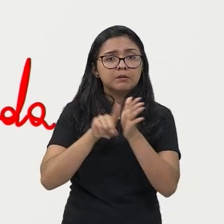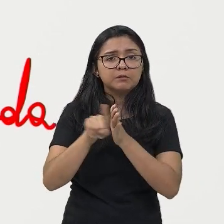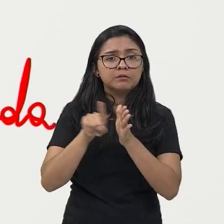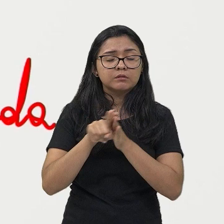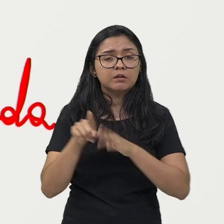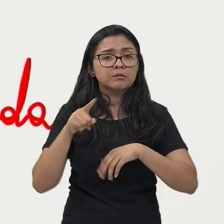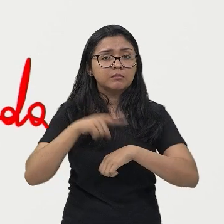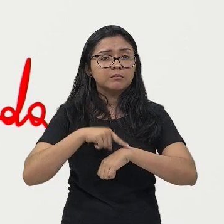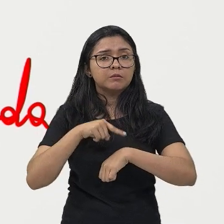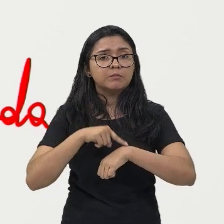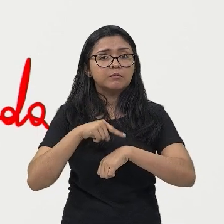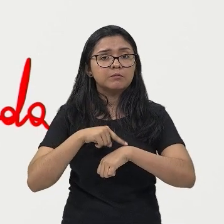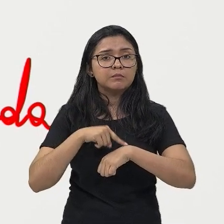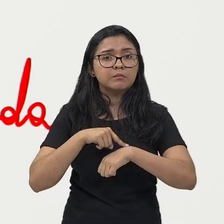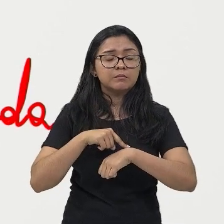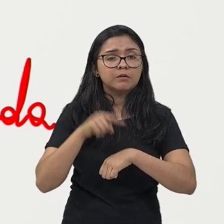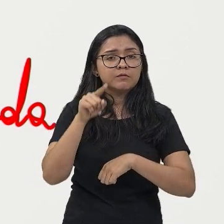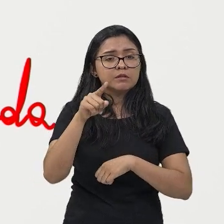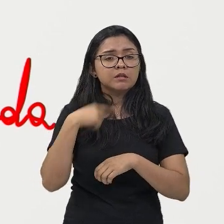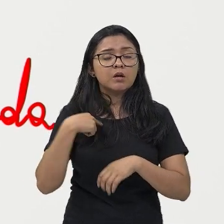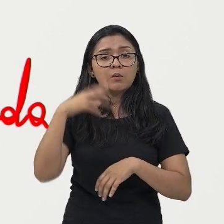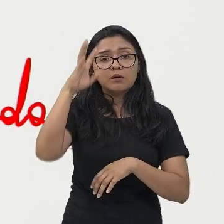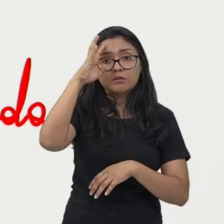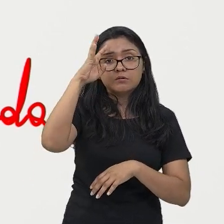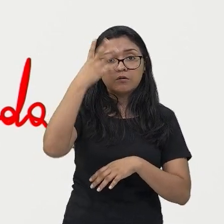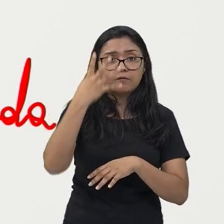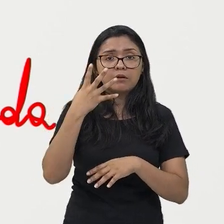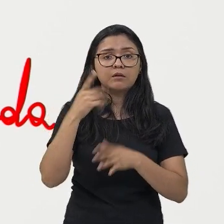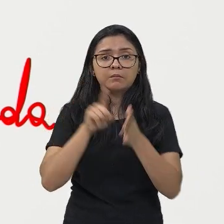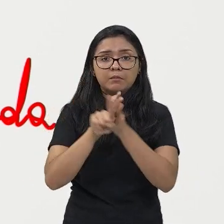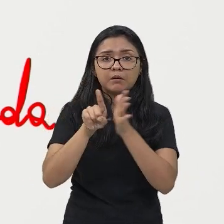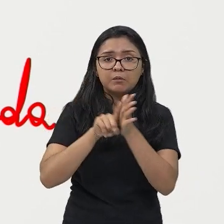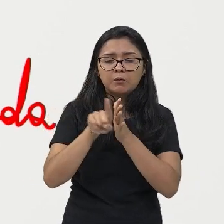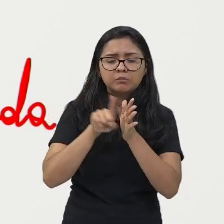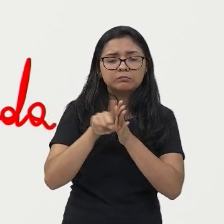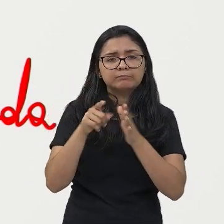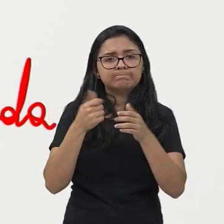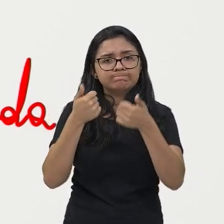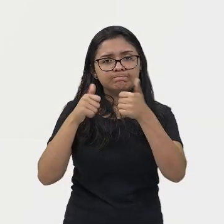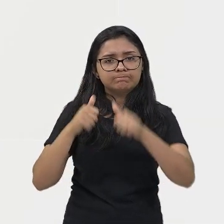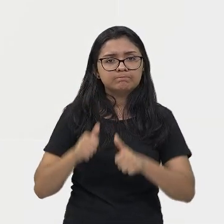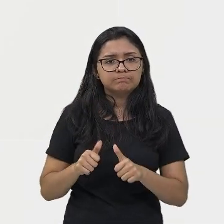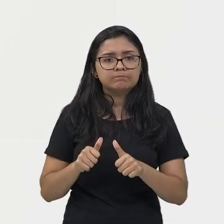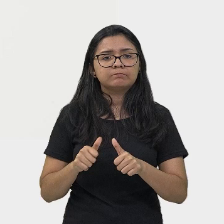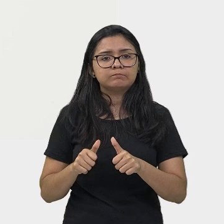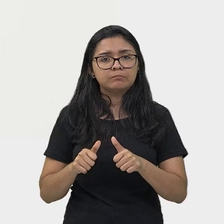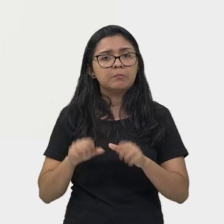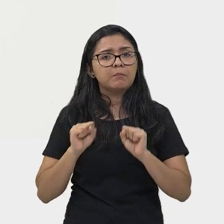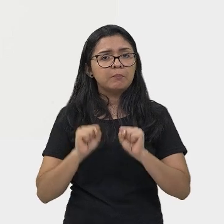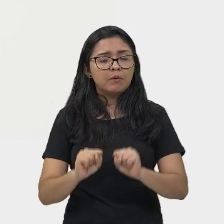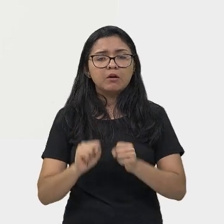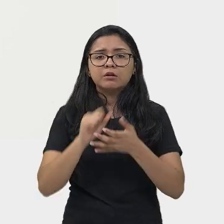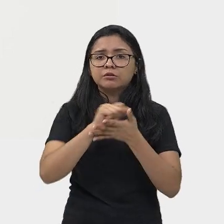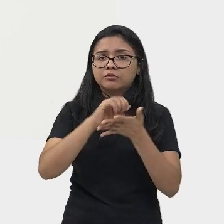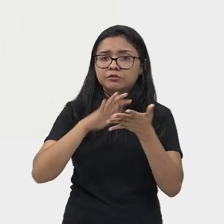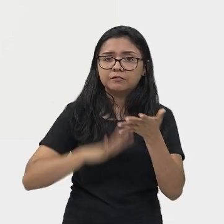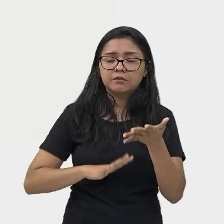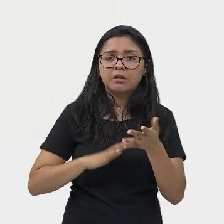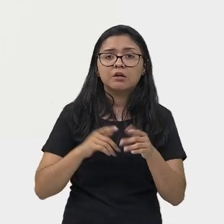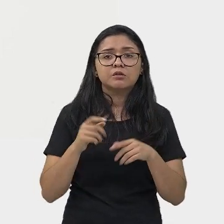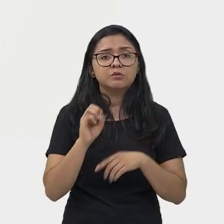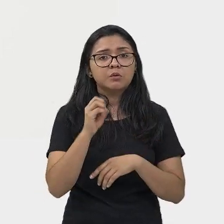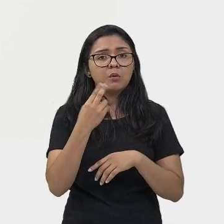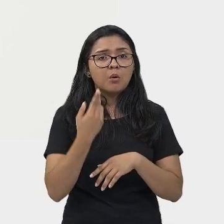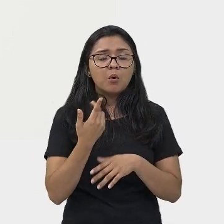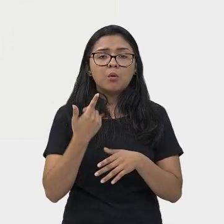que vocês estão na resolução de uma questão, seja ela desse exercício, seja ela de uma questão